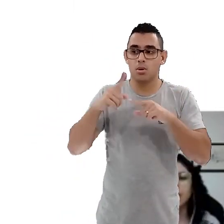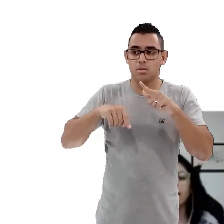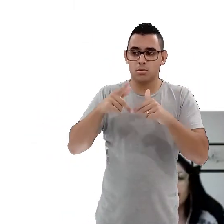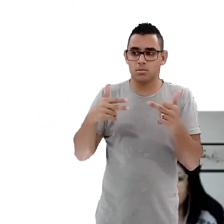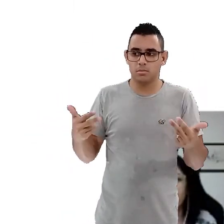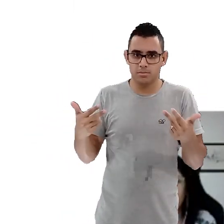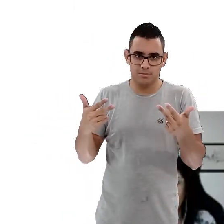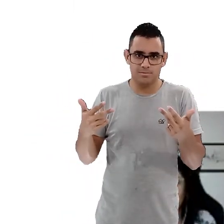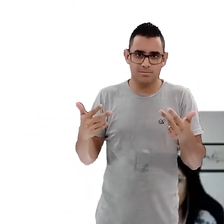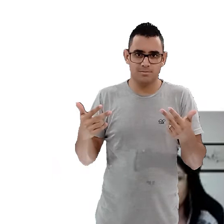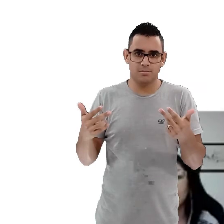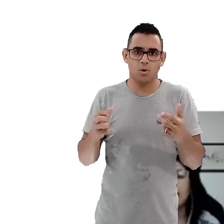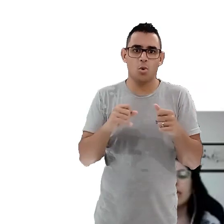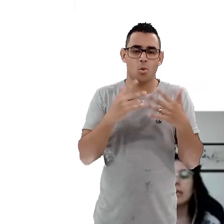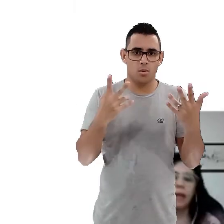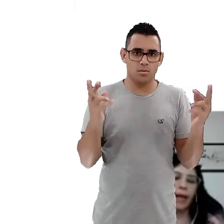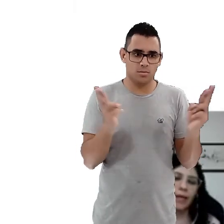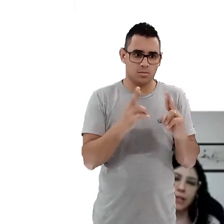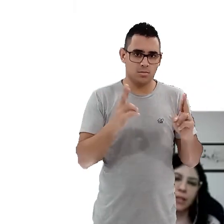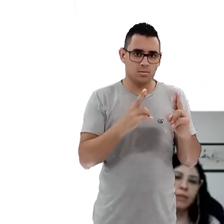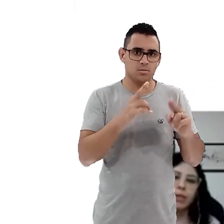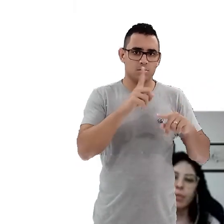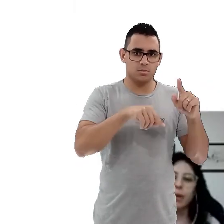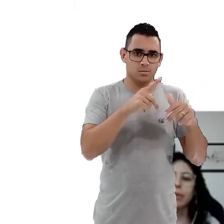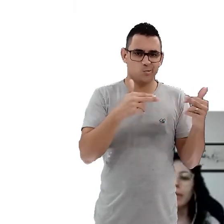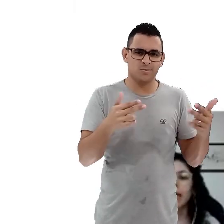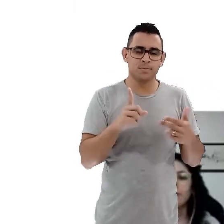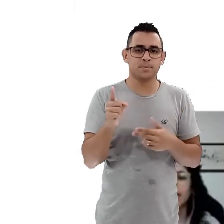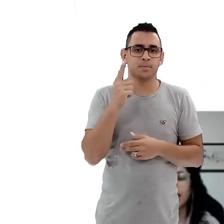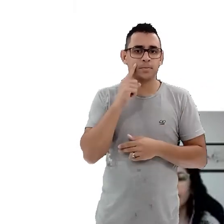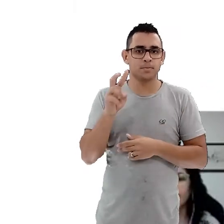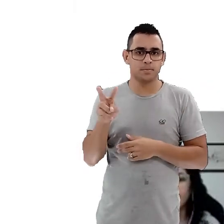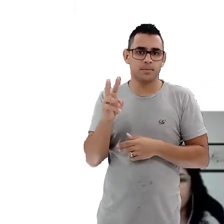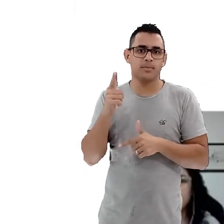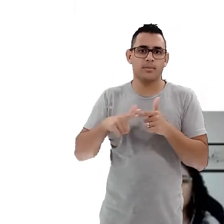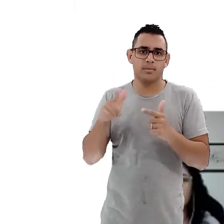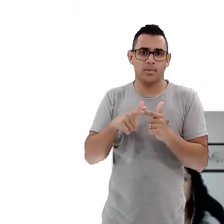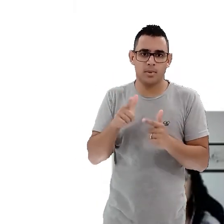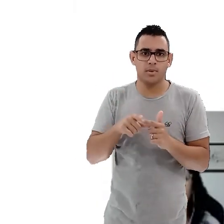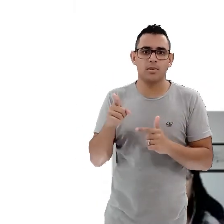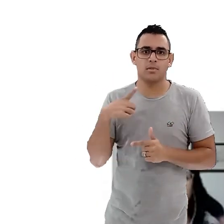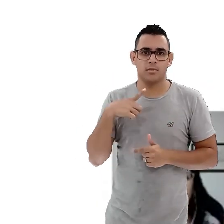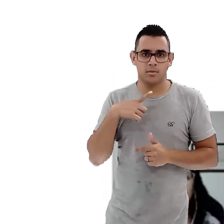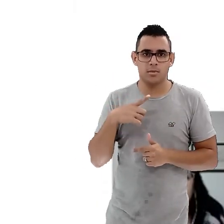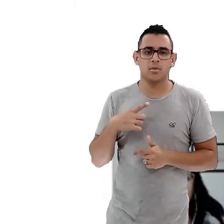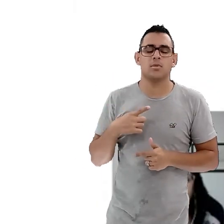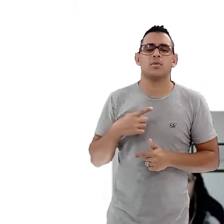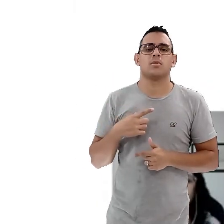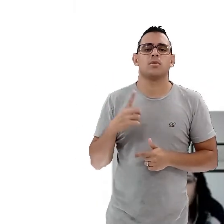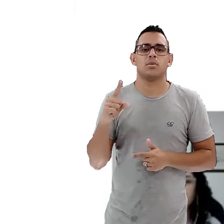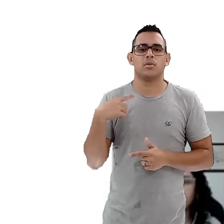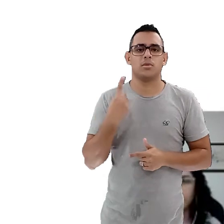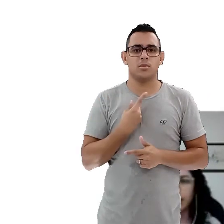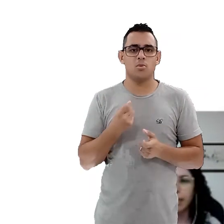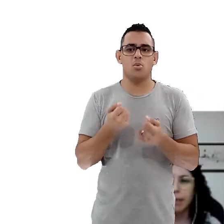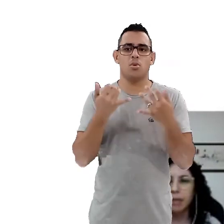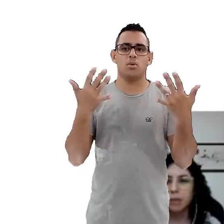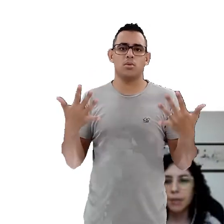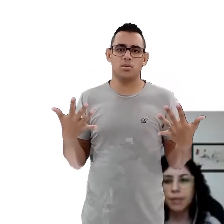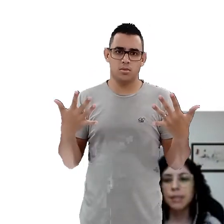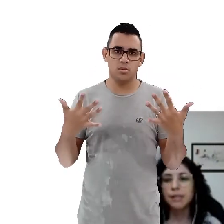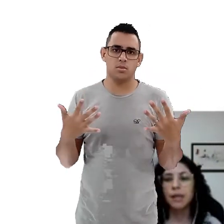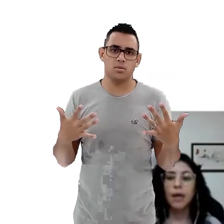versus quantidade de matéria. Então, na questão, né, no problema, ele vai estar fornecendo para a gente a quantidade de matéria de uma